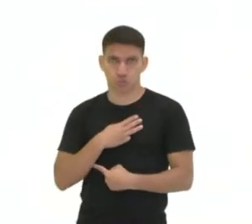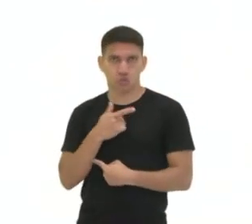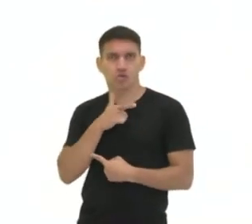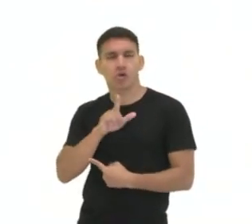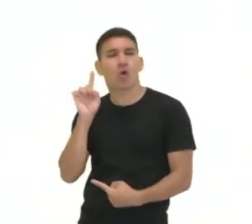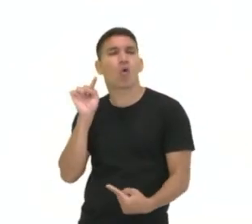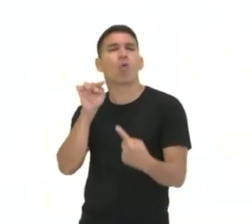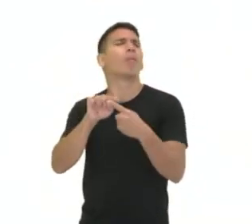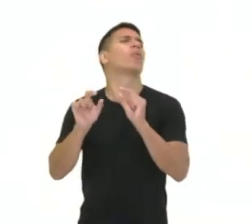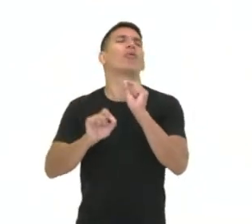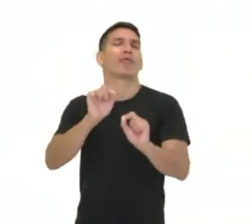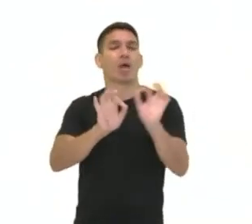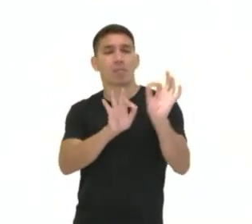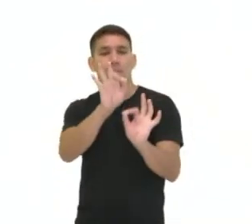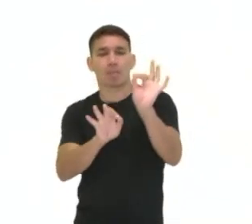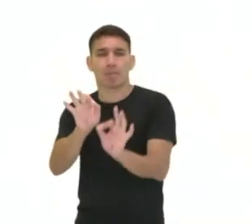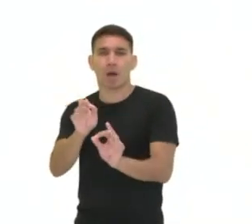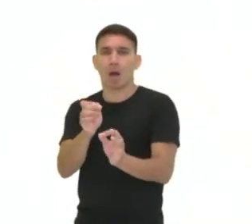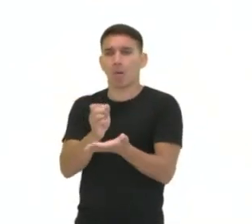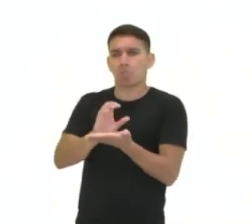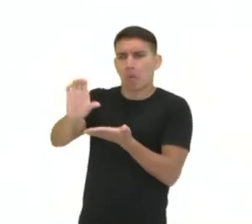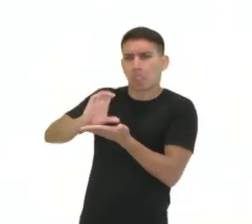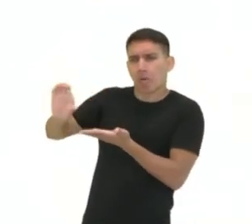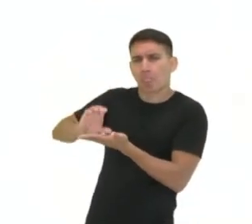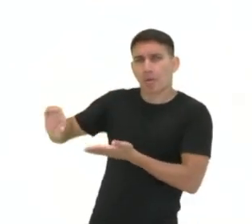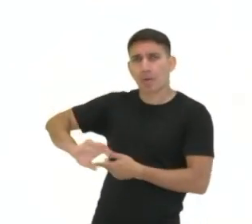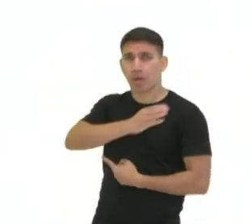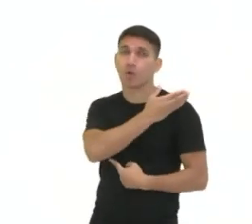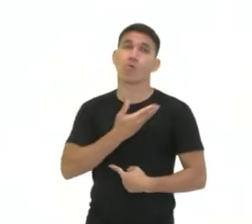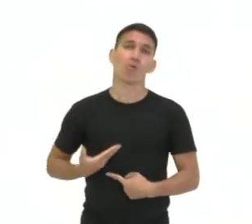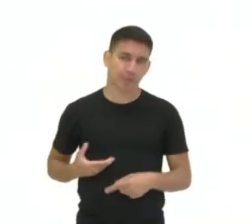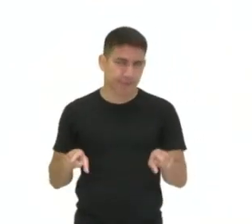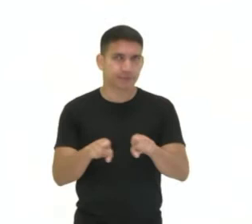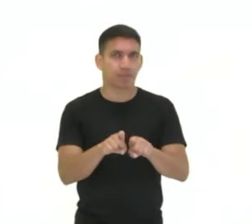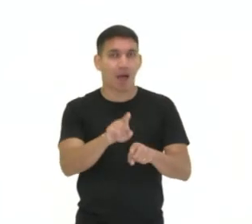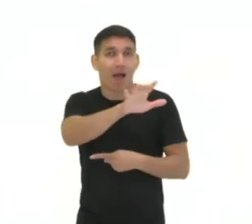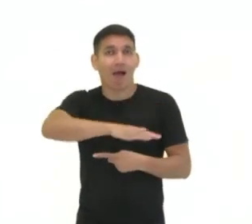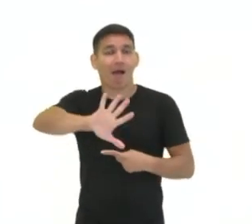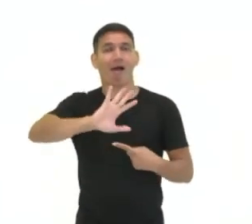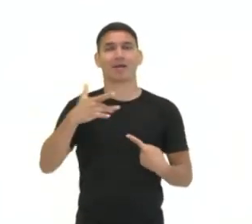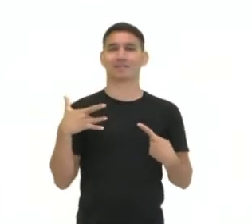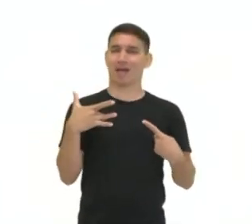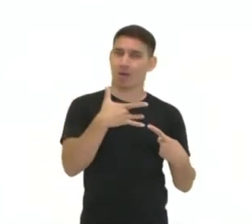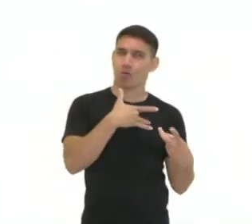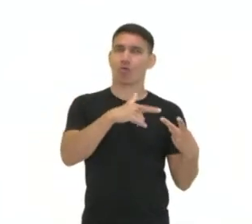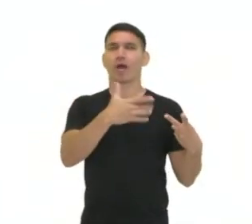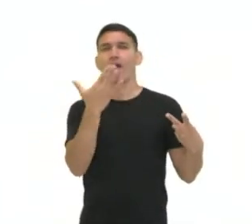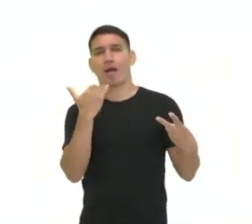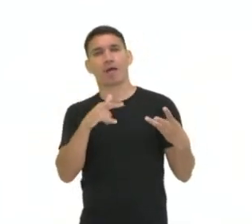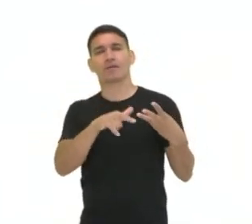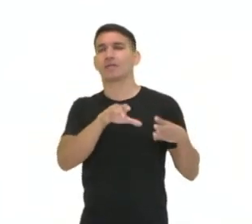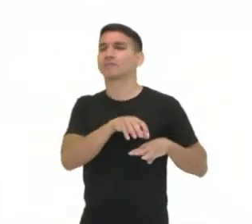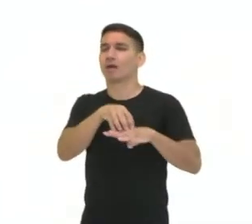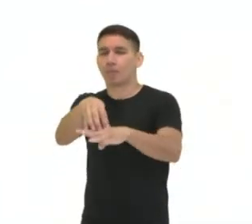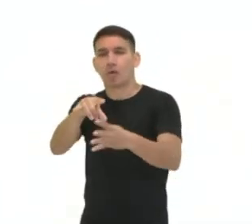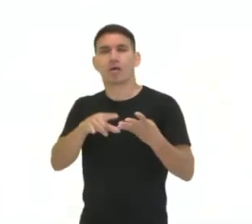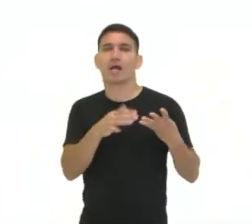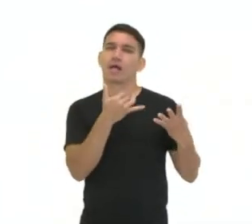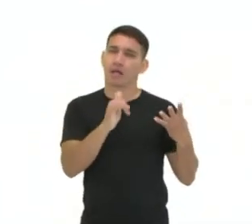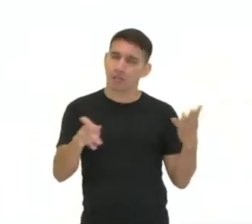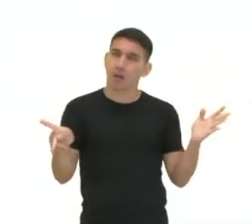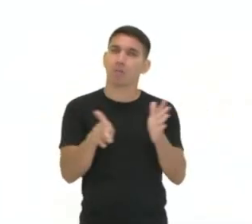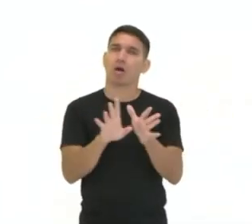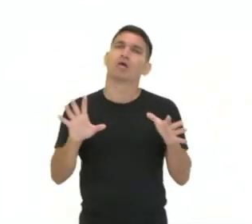a reorganizar os gastos estatais, os gastos do governo, nas áreas da saúde, da alimentação, do transporte e da energia, da onde